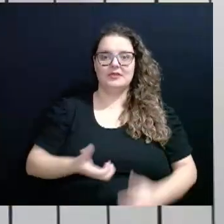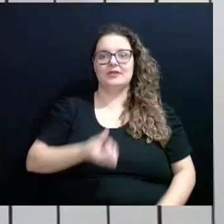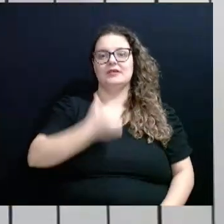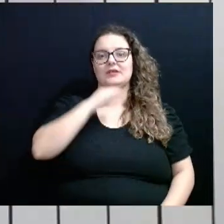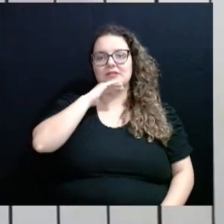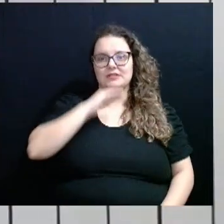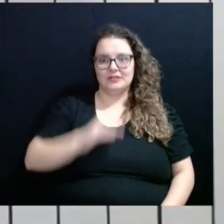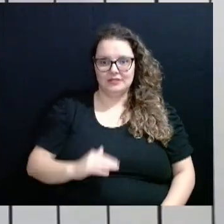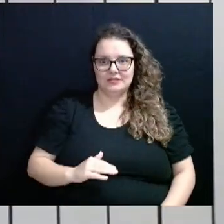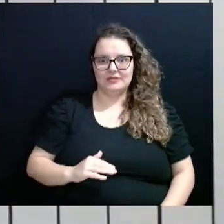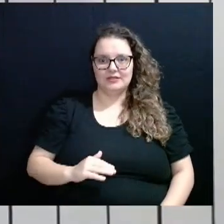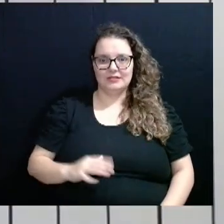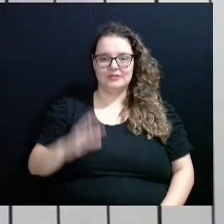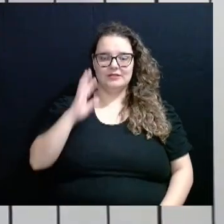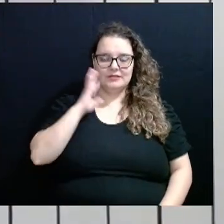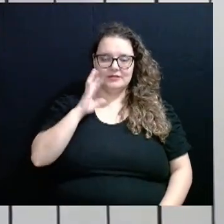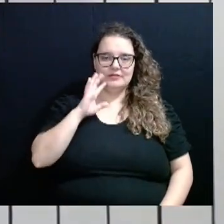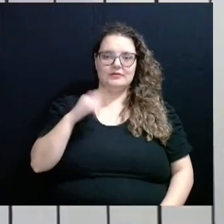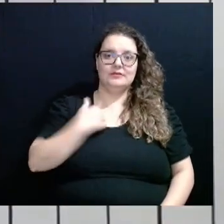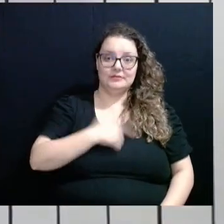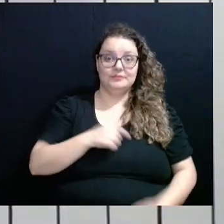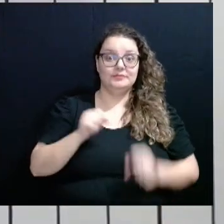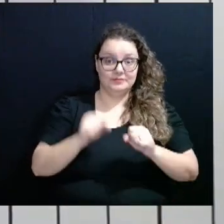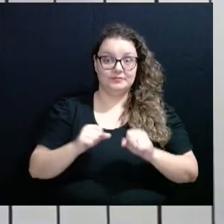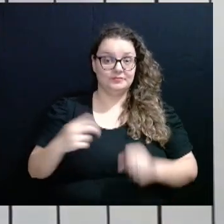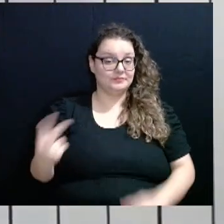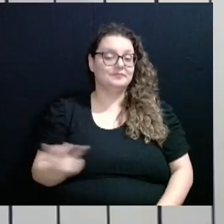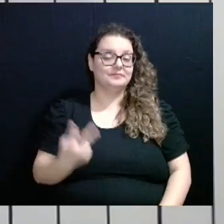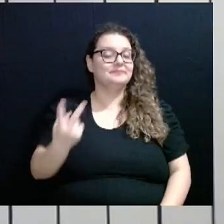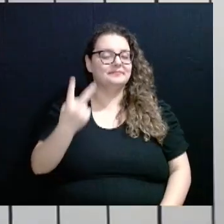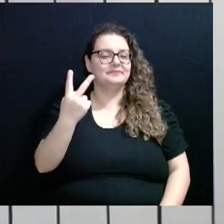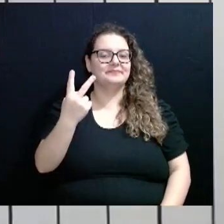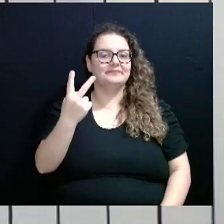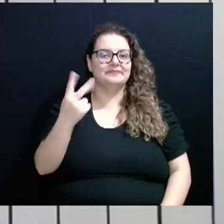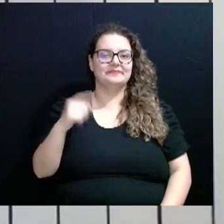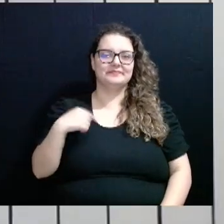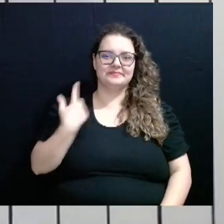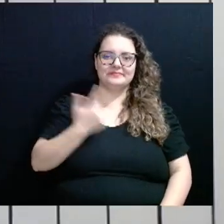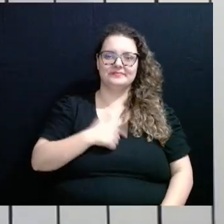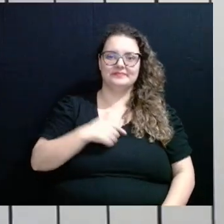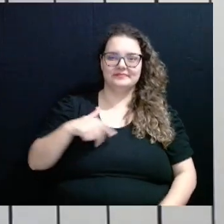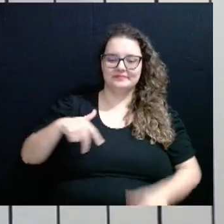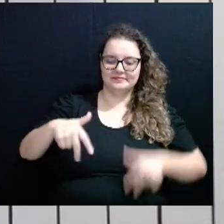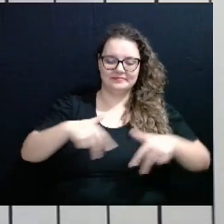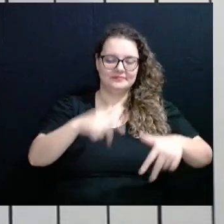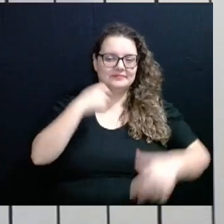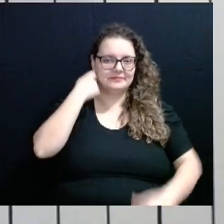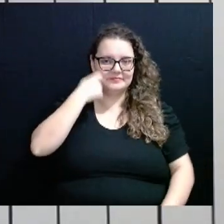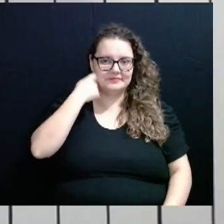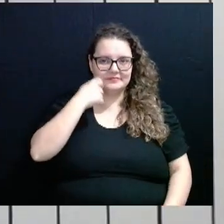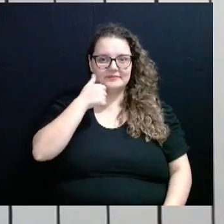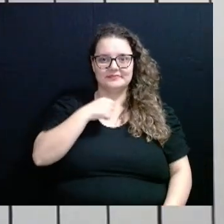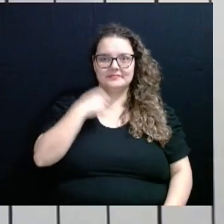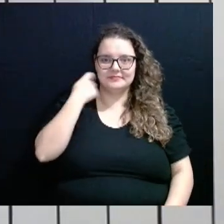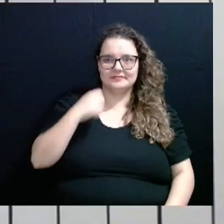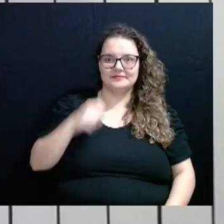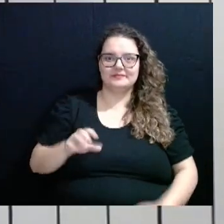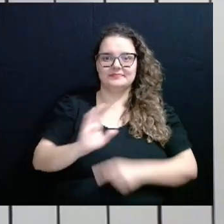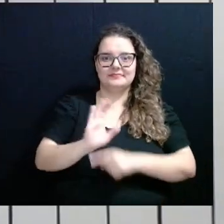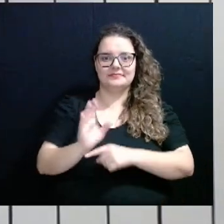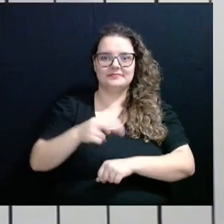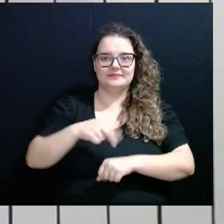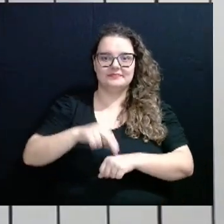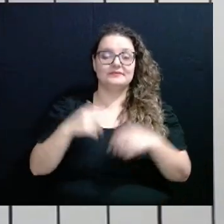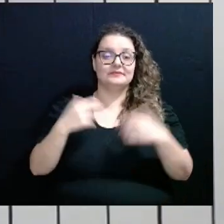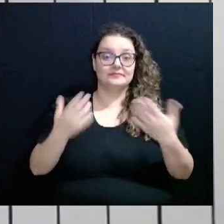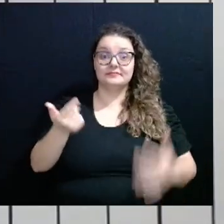Muito bacana para a gente poder valorizar, os nossos atores, o cinema nacional. Bom, a gente segue aqui